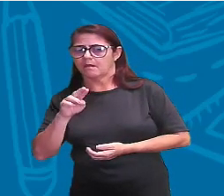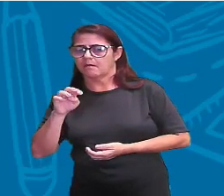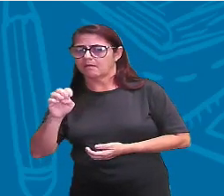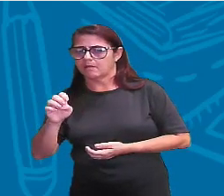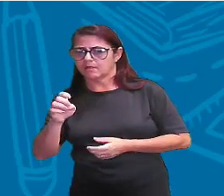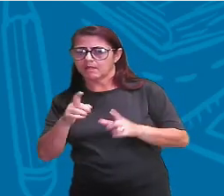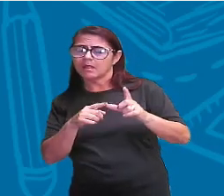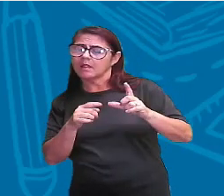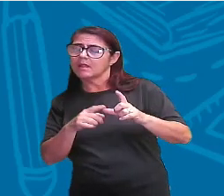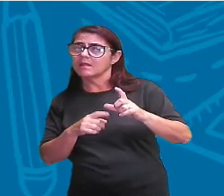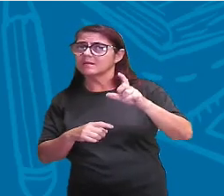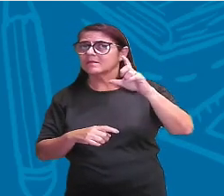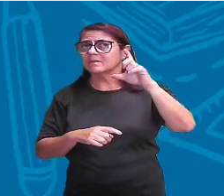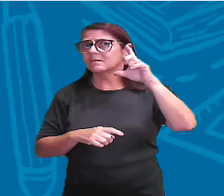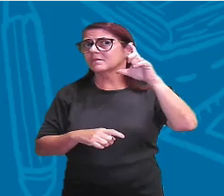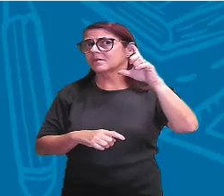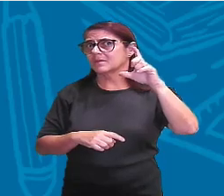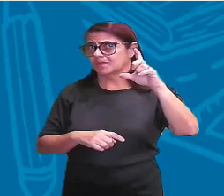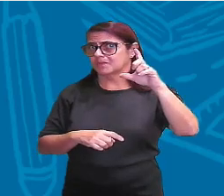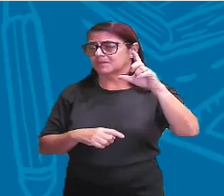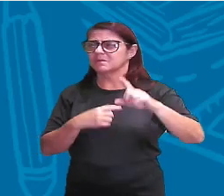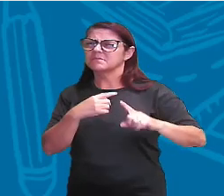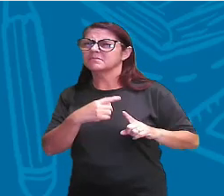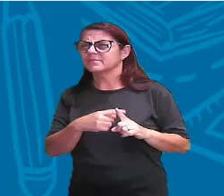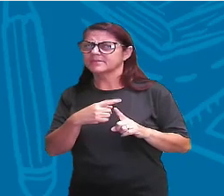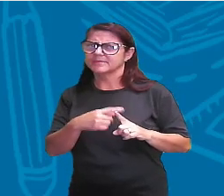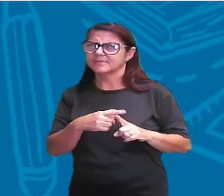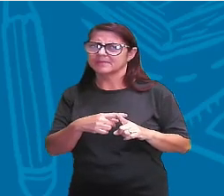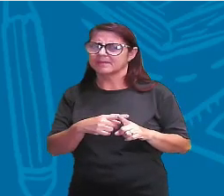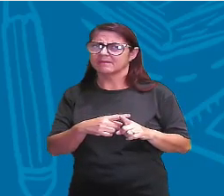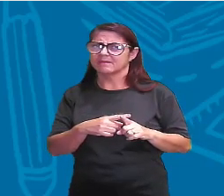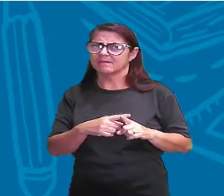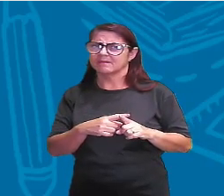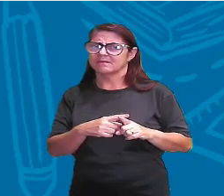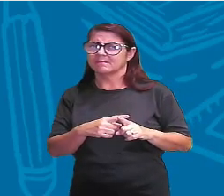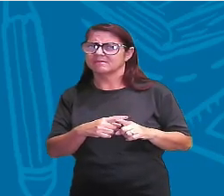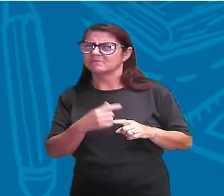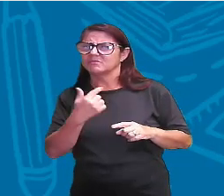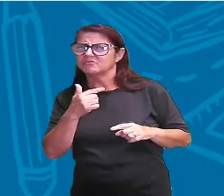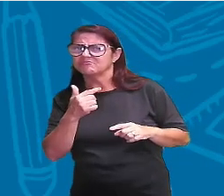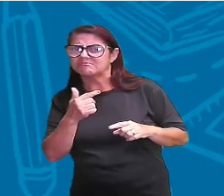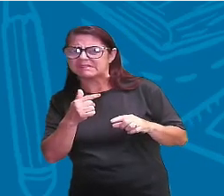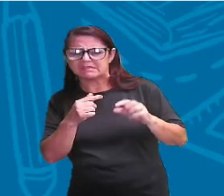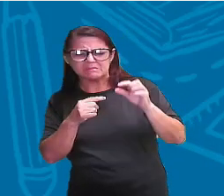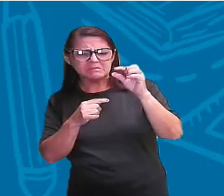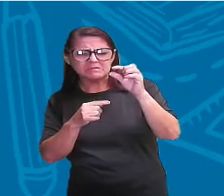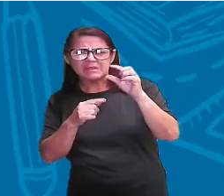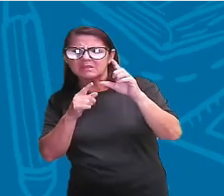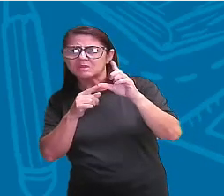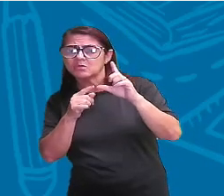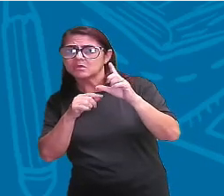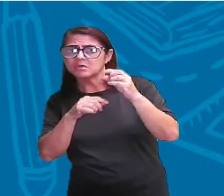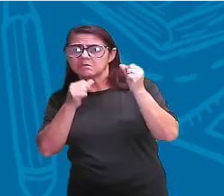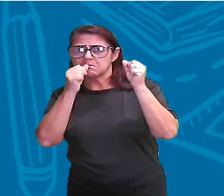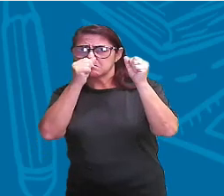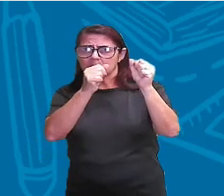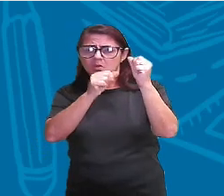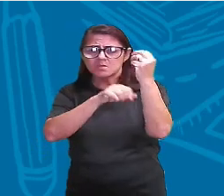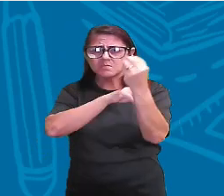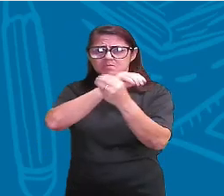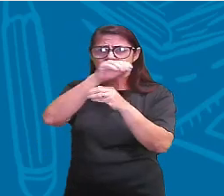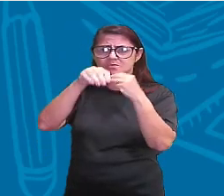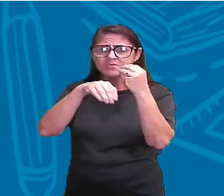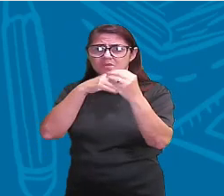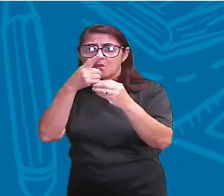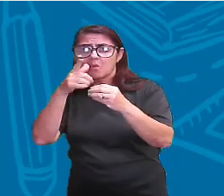letra maiúscula. Gente, por que ele está escrito com letra maiúscula e não com letra minúscula? Porque ele pode se misturar com outras